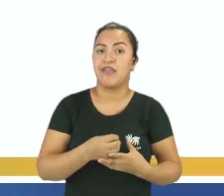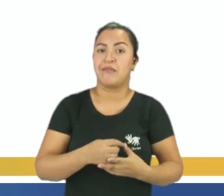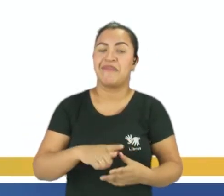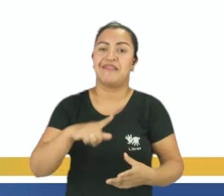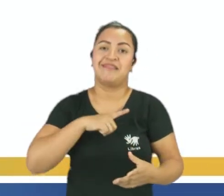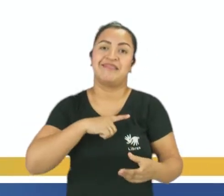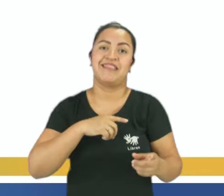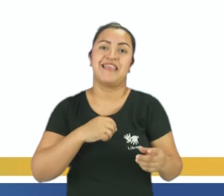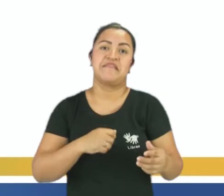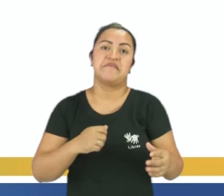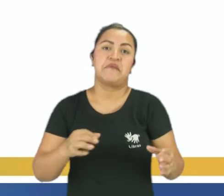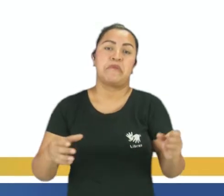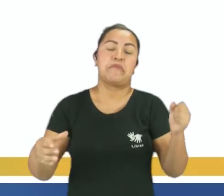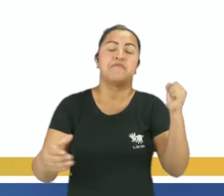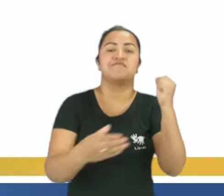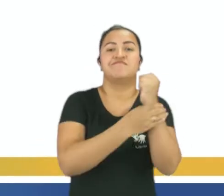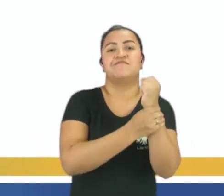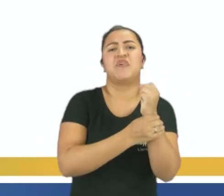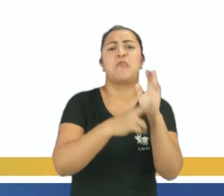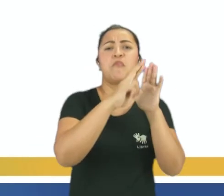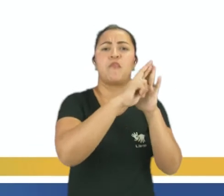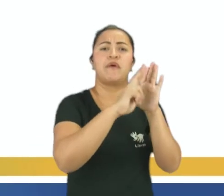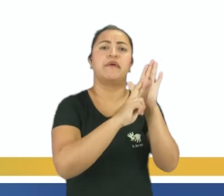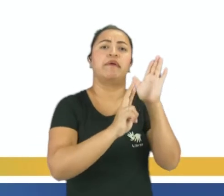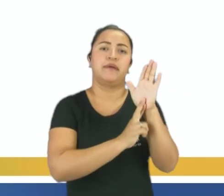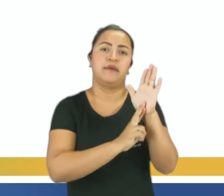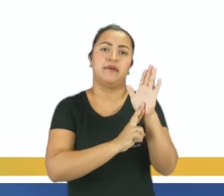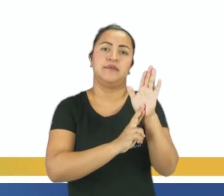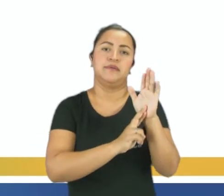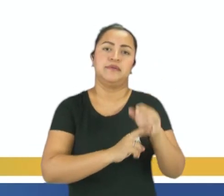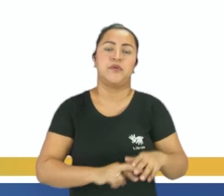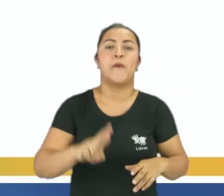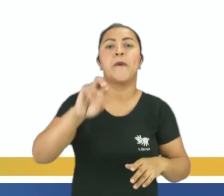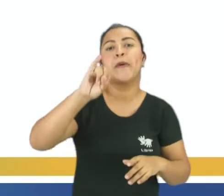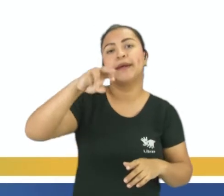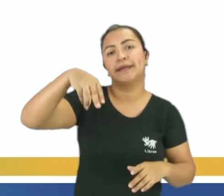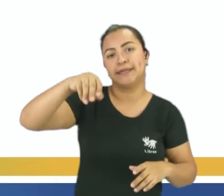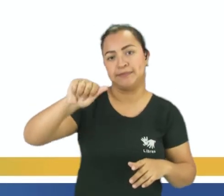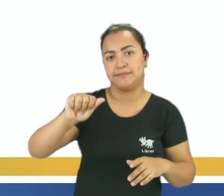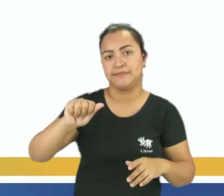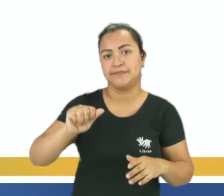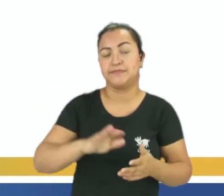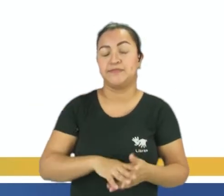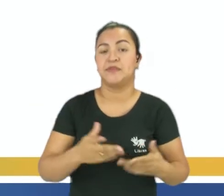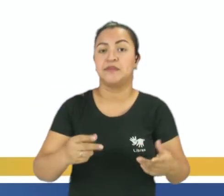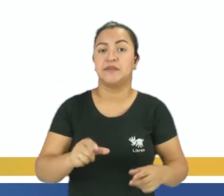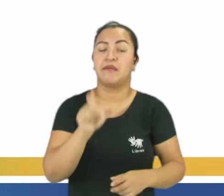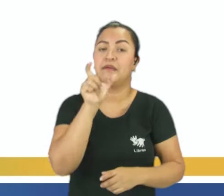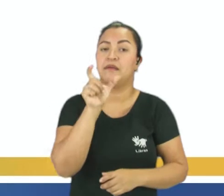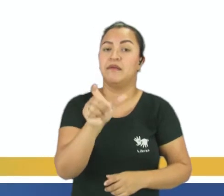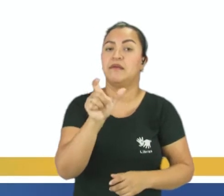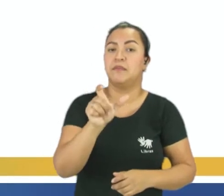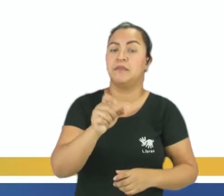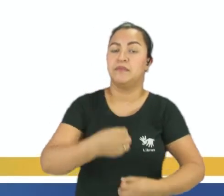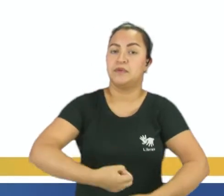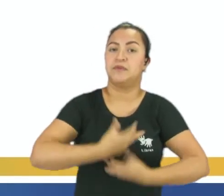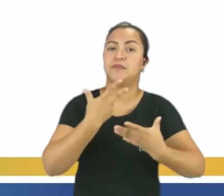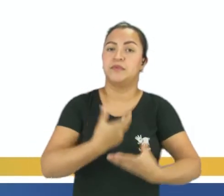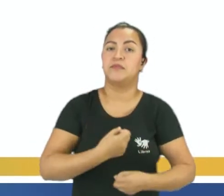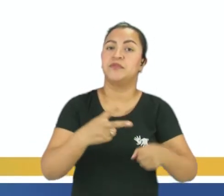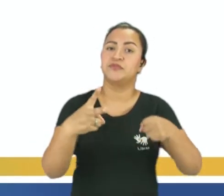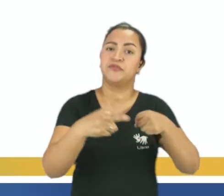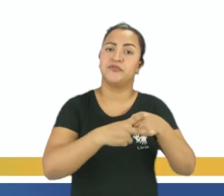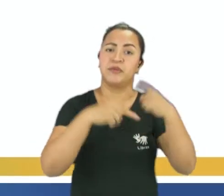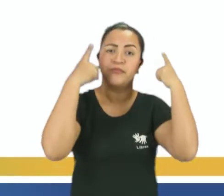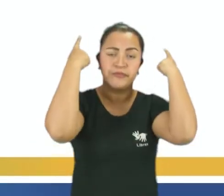regras como métrica ou rimas. A palavra poema deriva do verbo